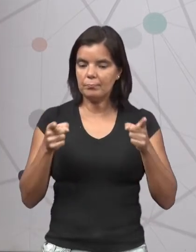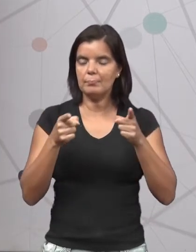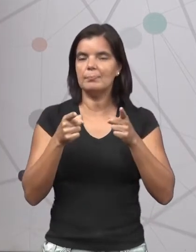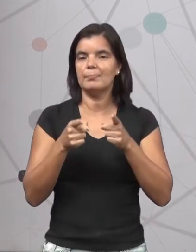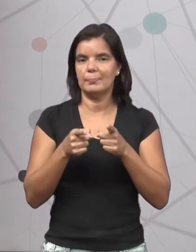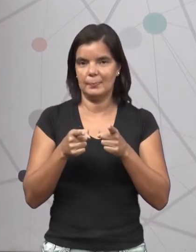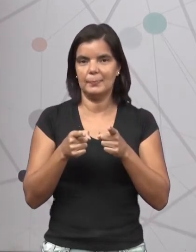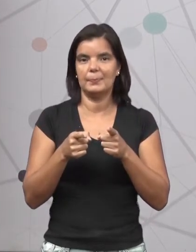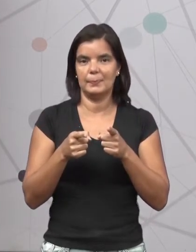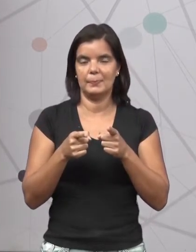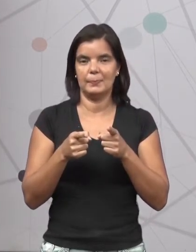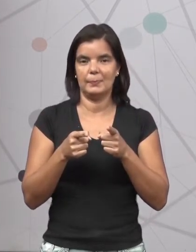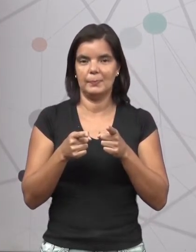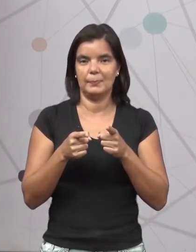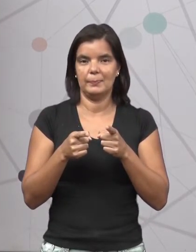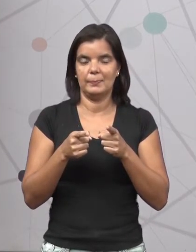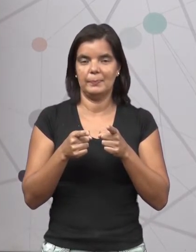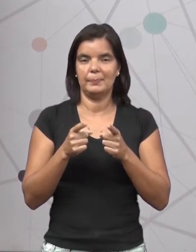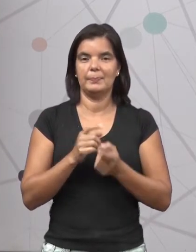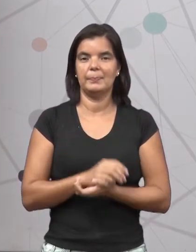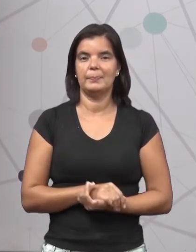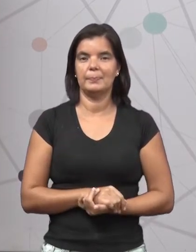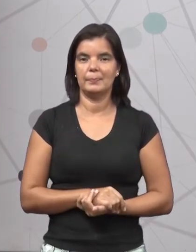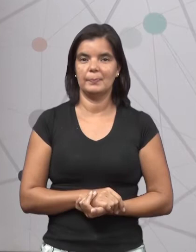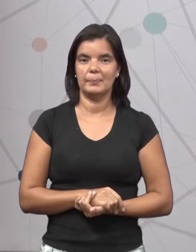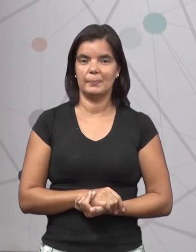bem menor,